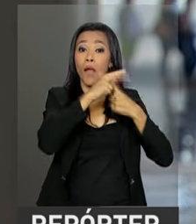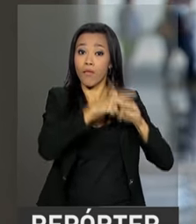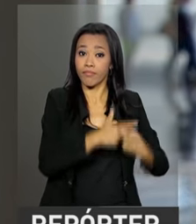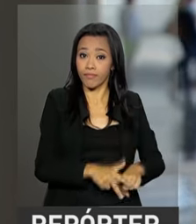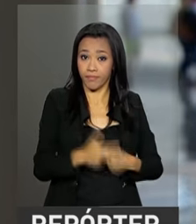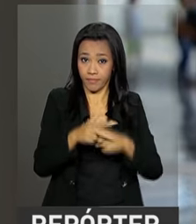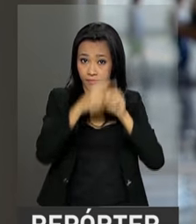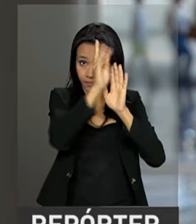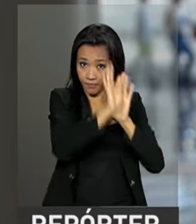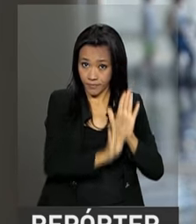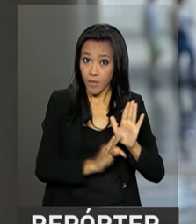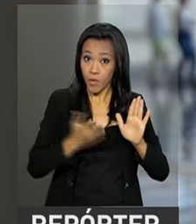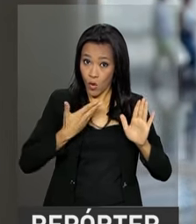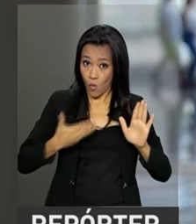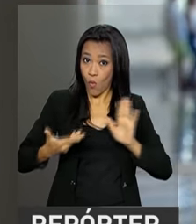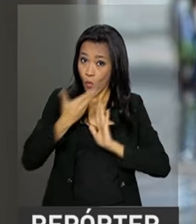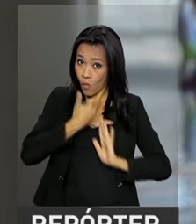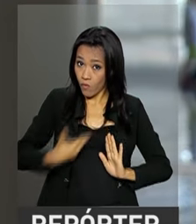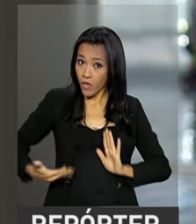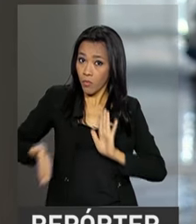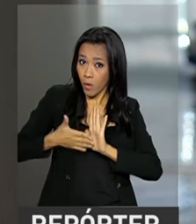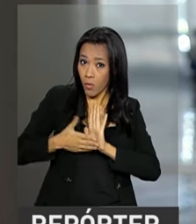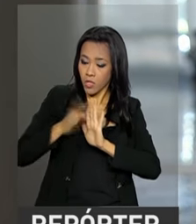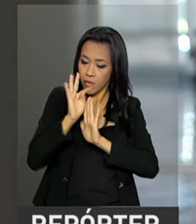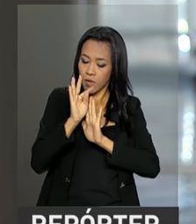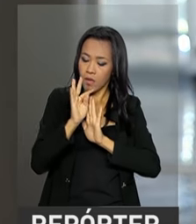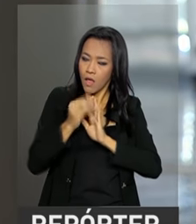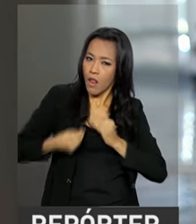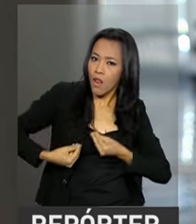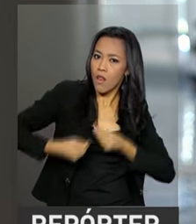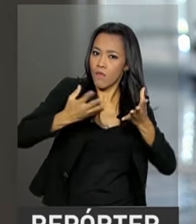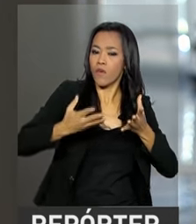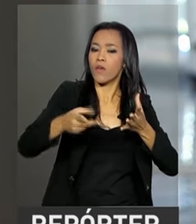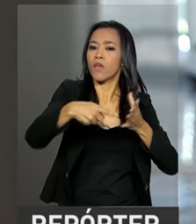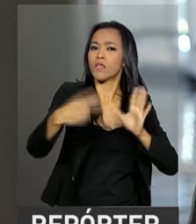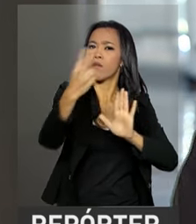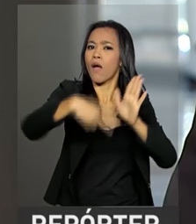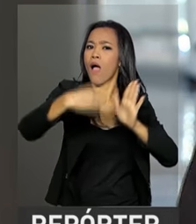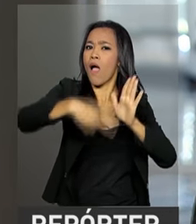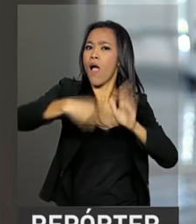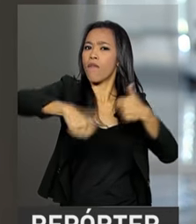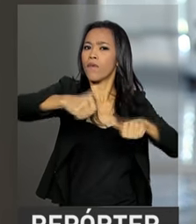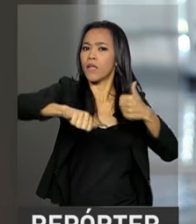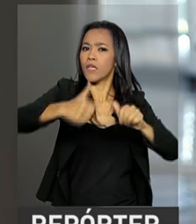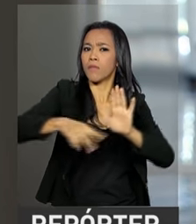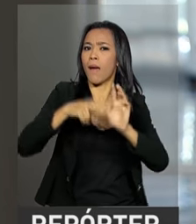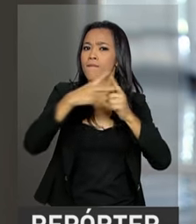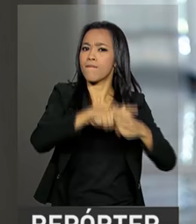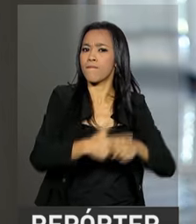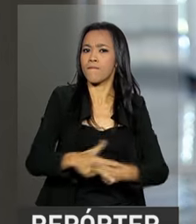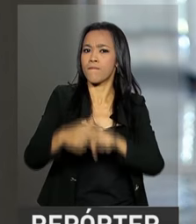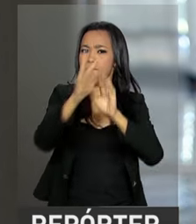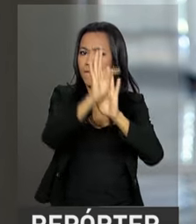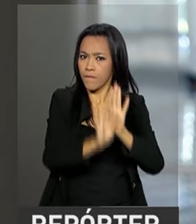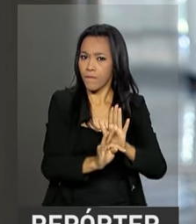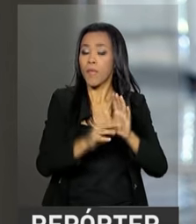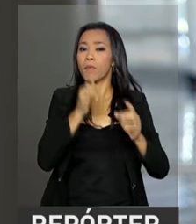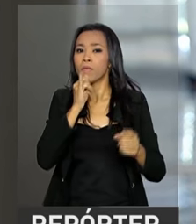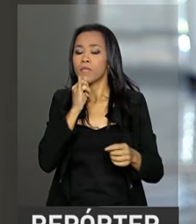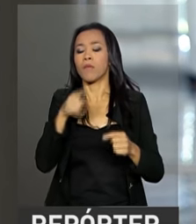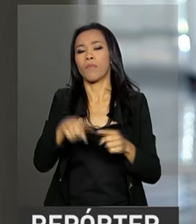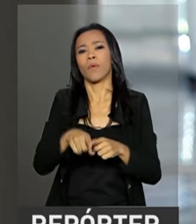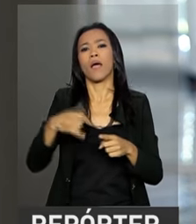enviada pelo governo sem quebrar no entanto a espinha dorsal do projeto como questões como por exemplo a idade